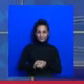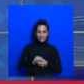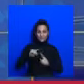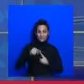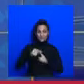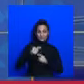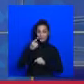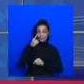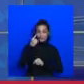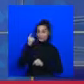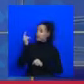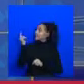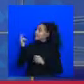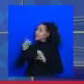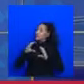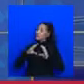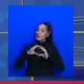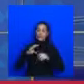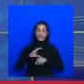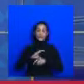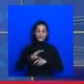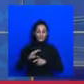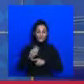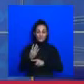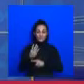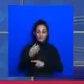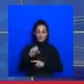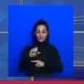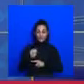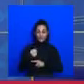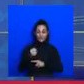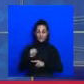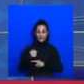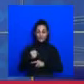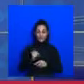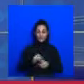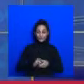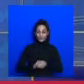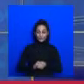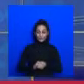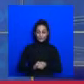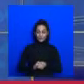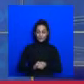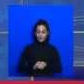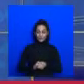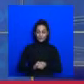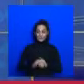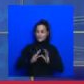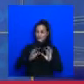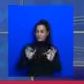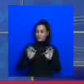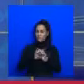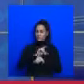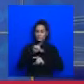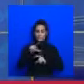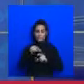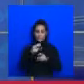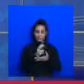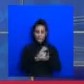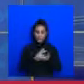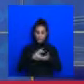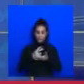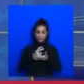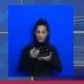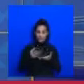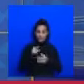Mais um número na tela. Bola cinza 48. Cinza 48. Já foi realizado o sorteio da